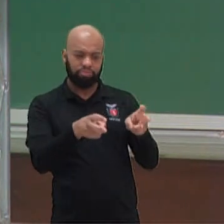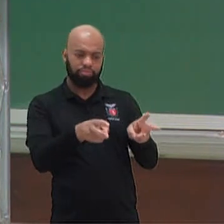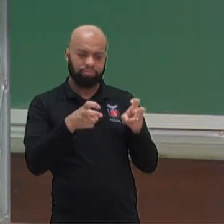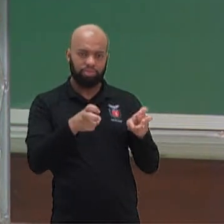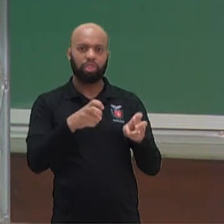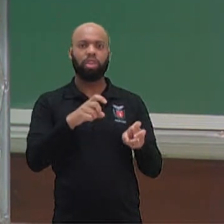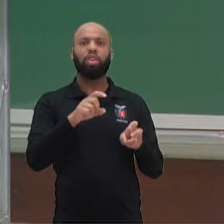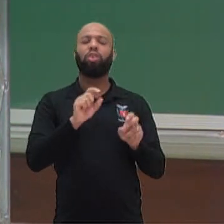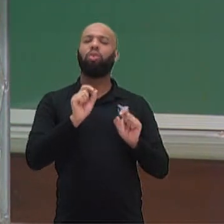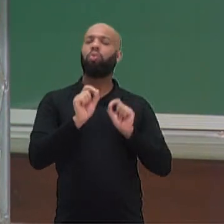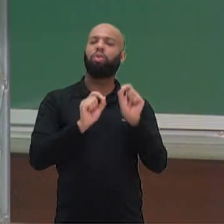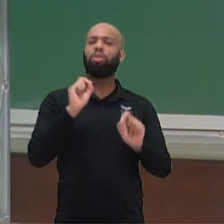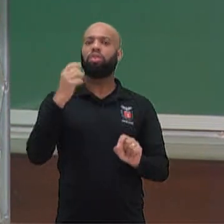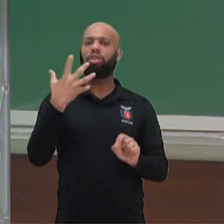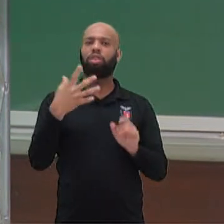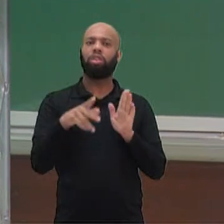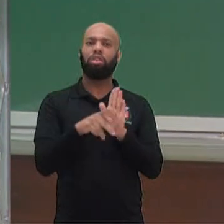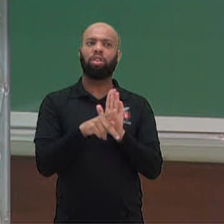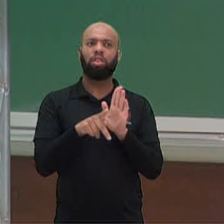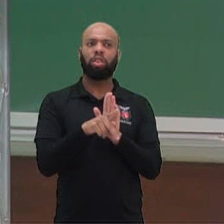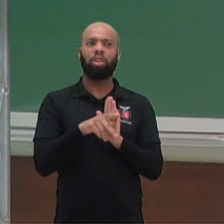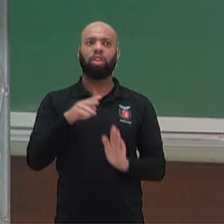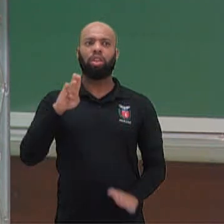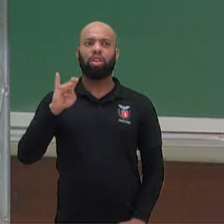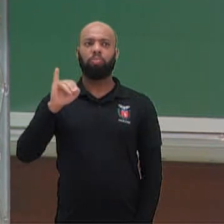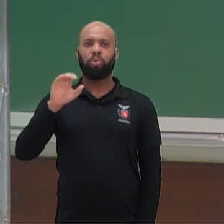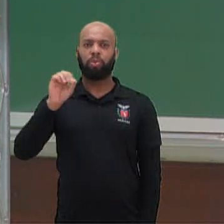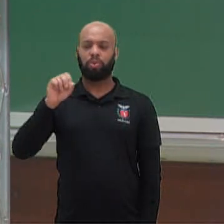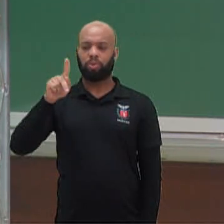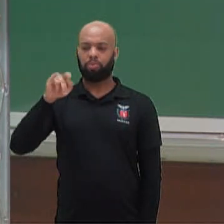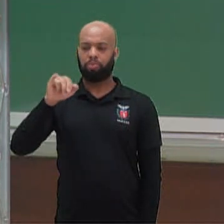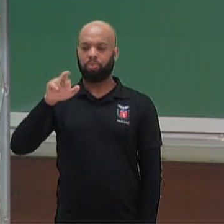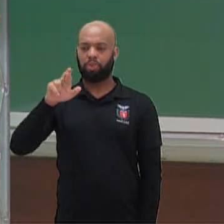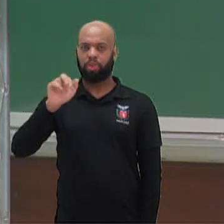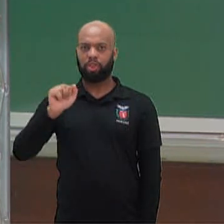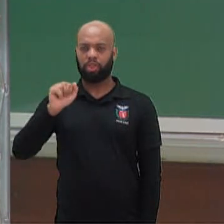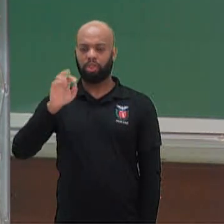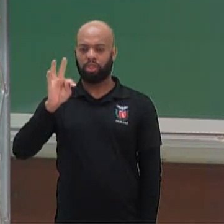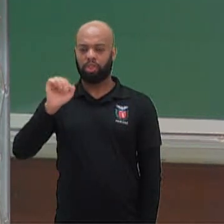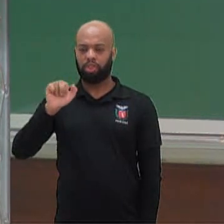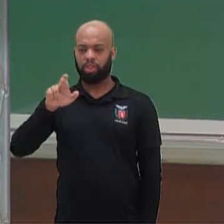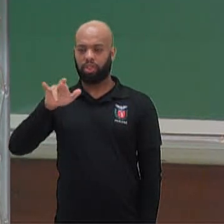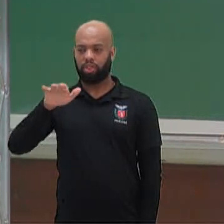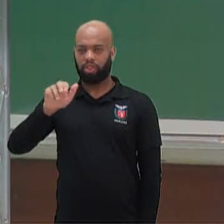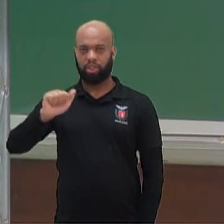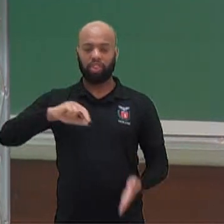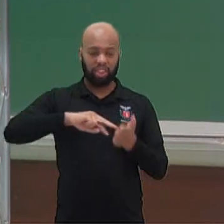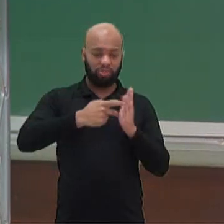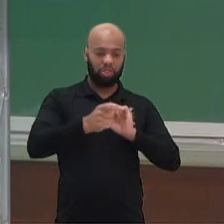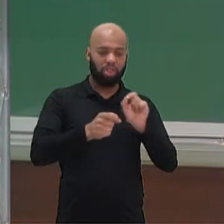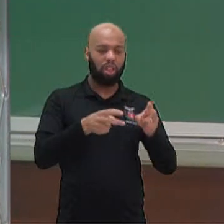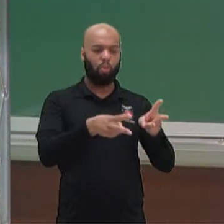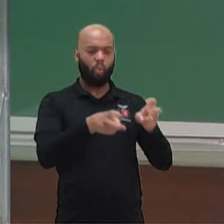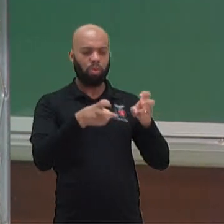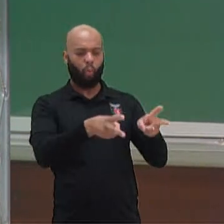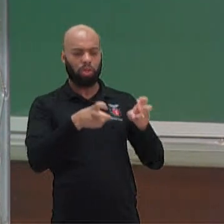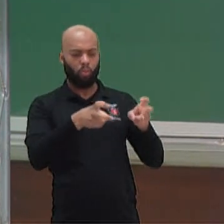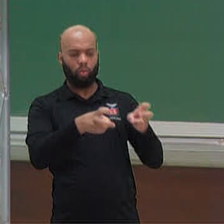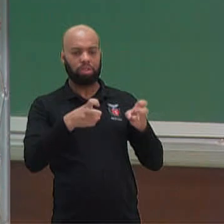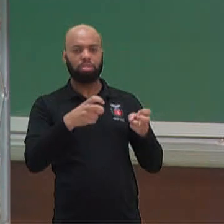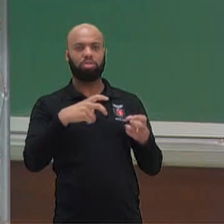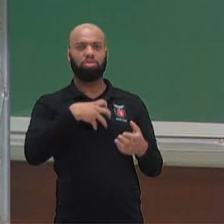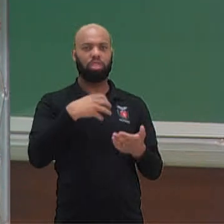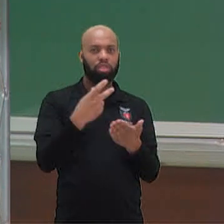sendo direcionada para a biopirataria, que seria o quê, né? A extração indevida e aí que não é regulamentada,